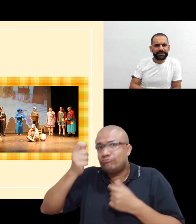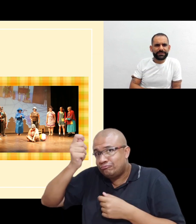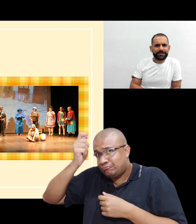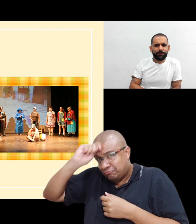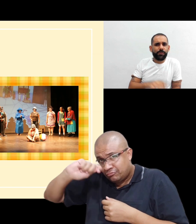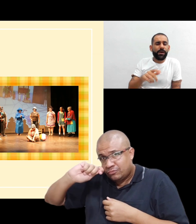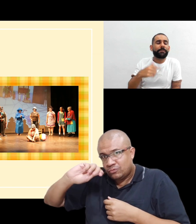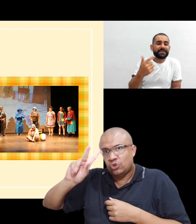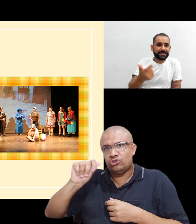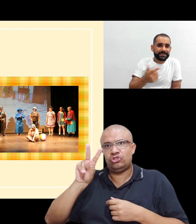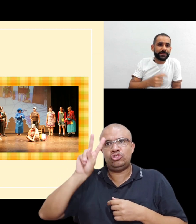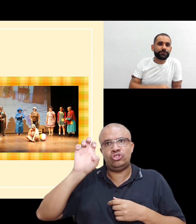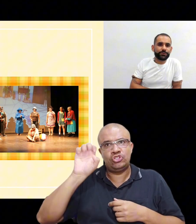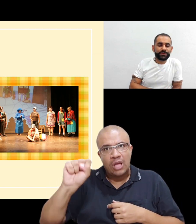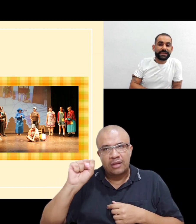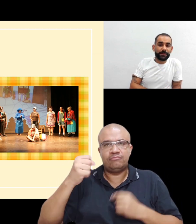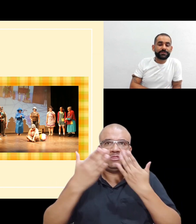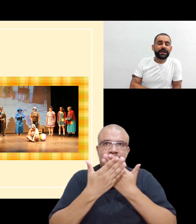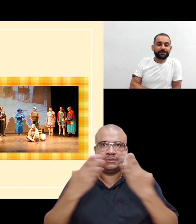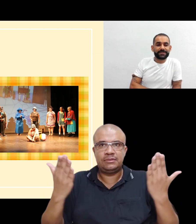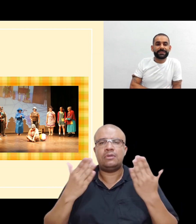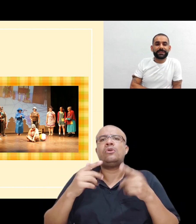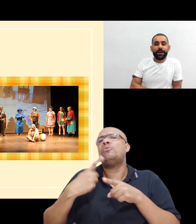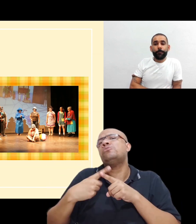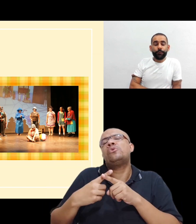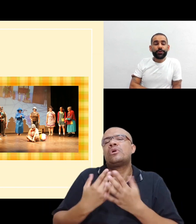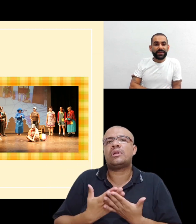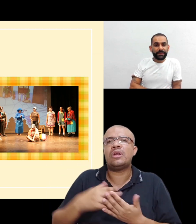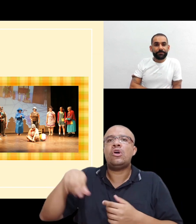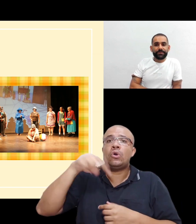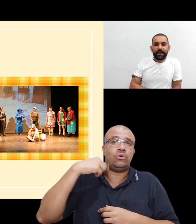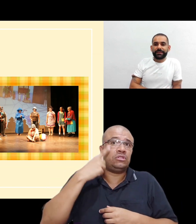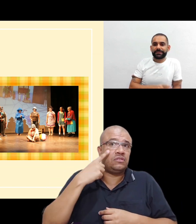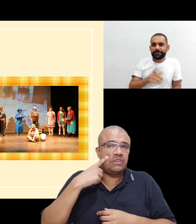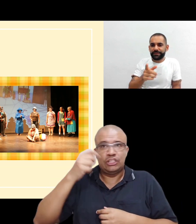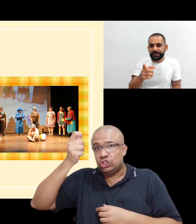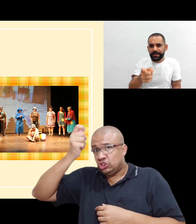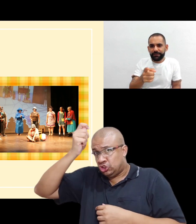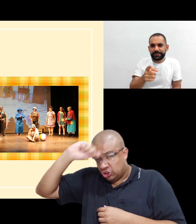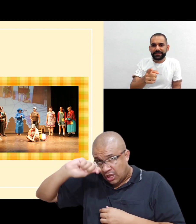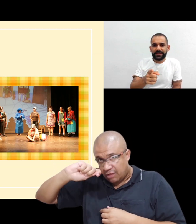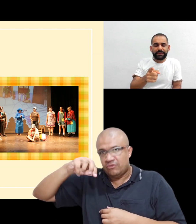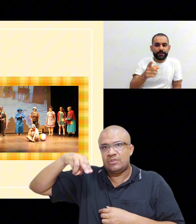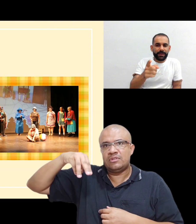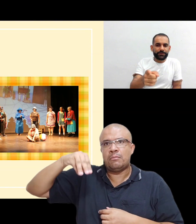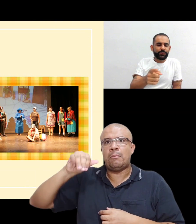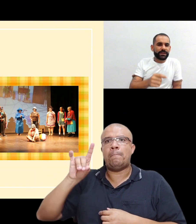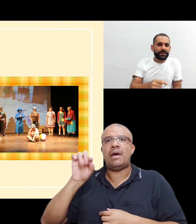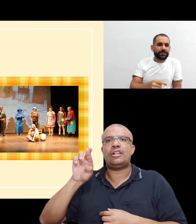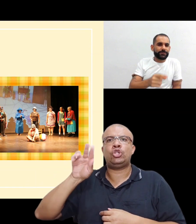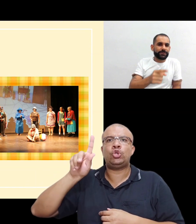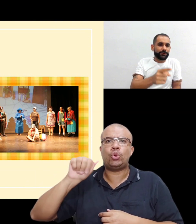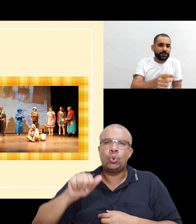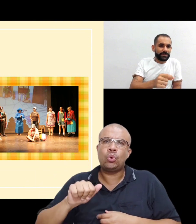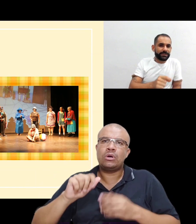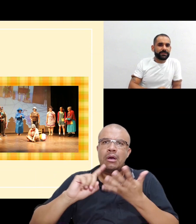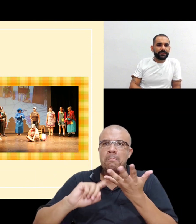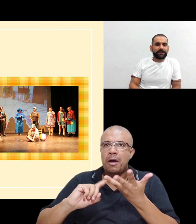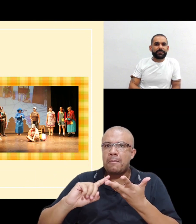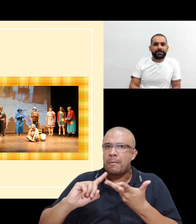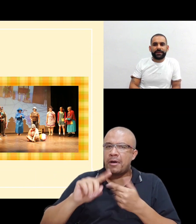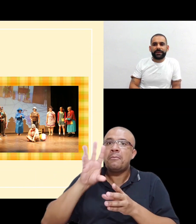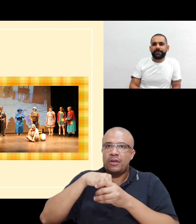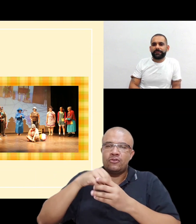do Chaves. Uma representação do seriado Chaves. Por quê? A gente vê Chaves, Seu Madruga, Dona